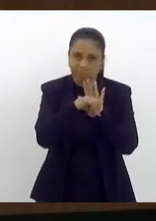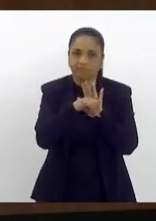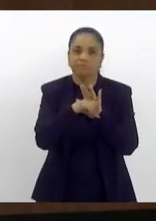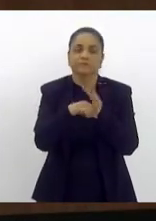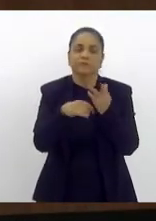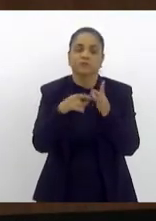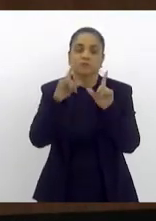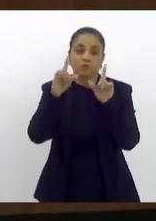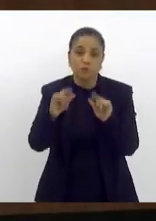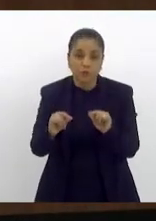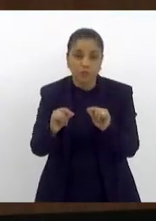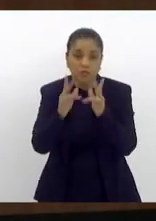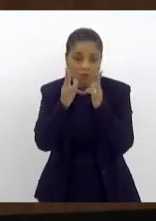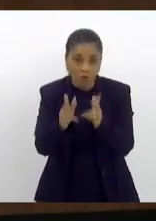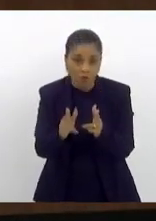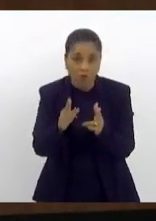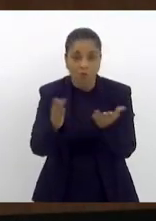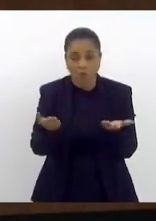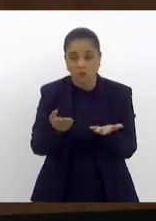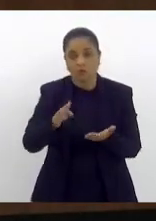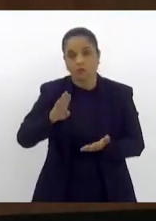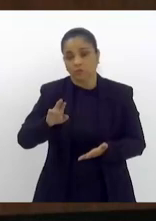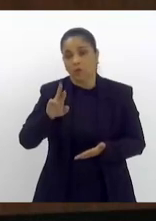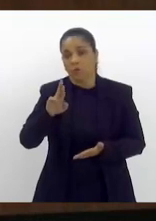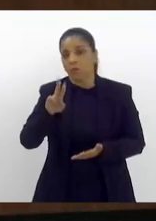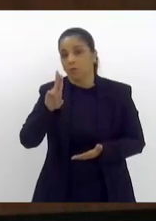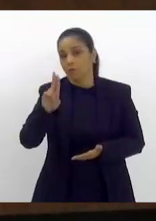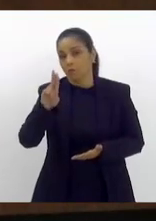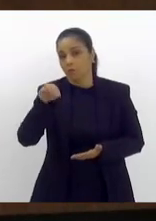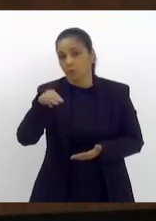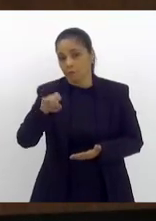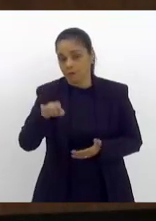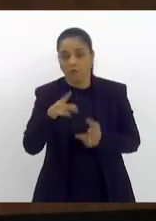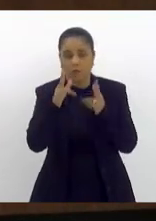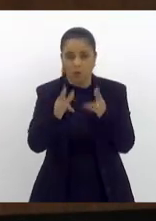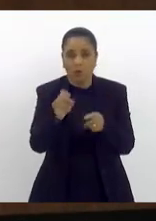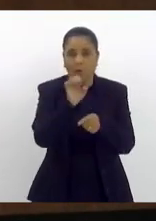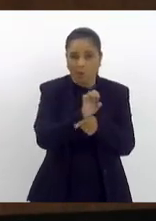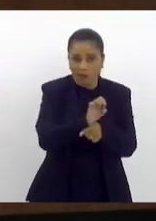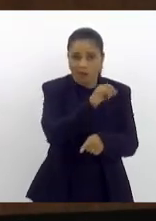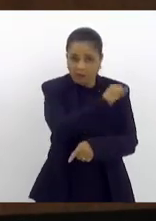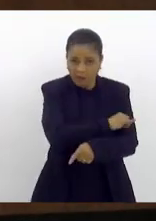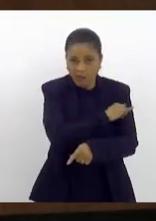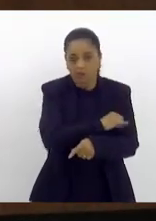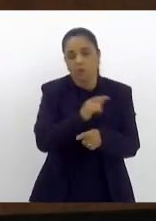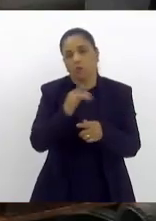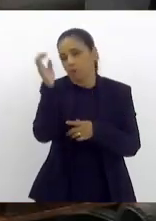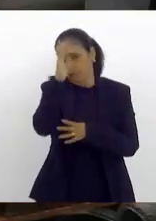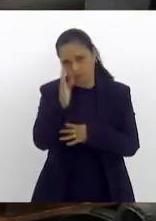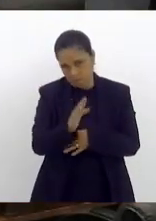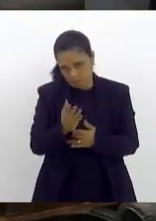tragédia que aconteceu em Blumenau e vai acontecer aqui no Rio, vai acontecer em São Paulo, vai acontecer em todo o Brasil. Obrigado, presidente.